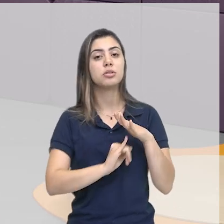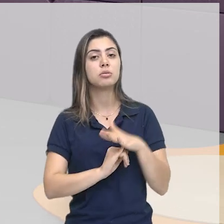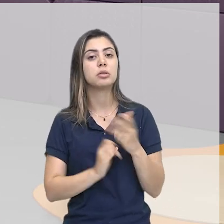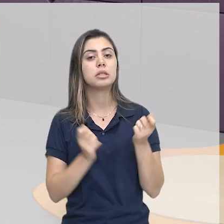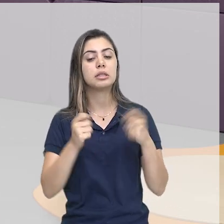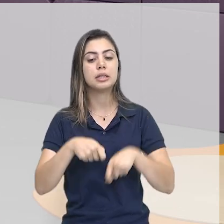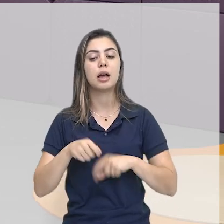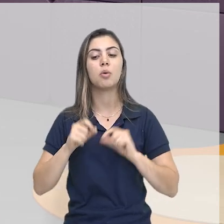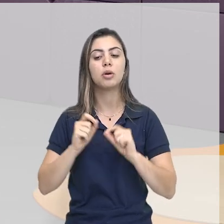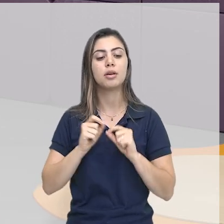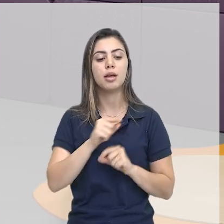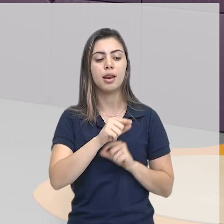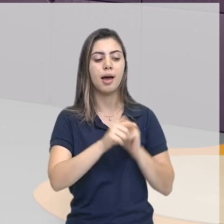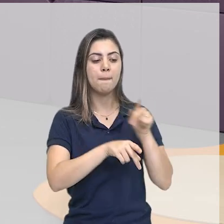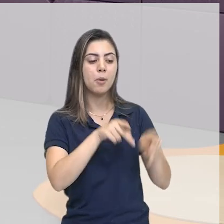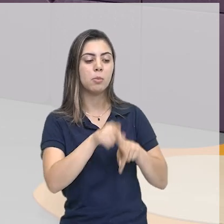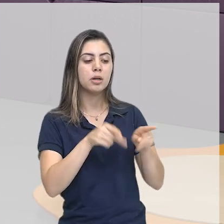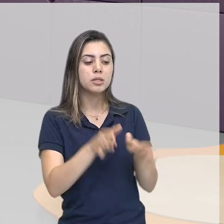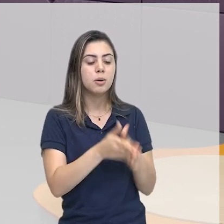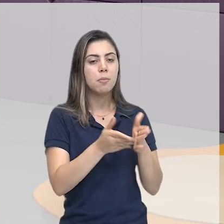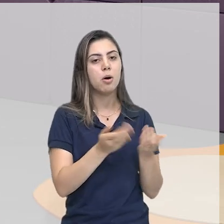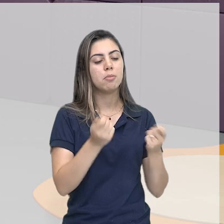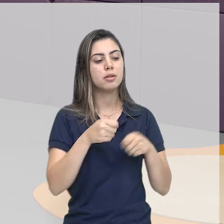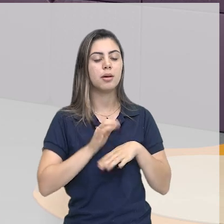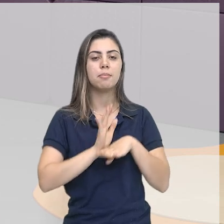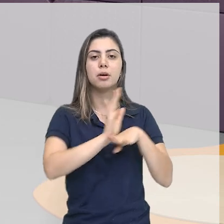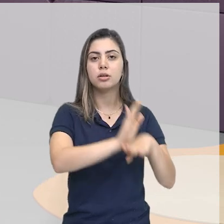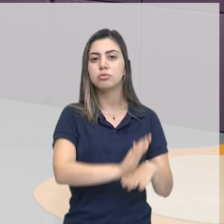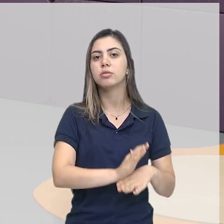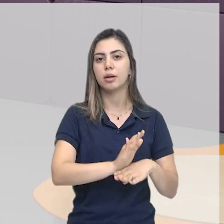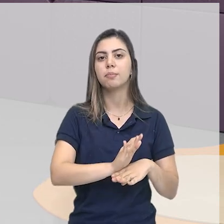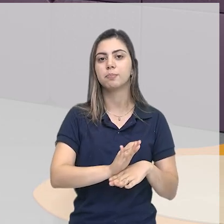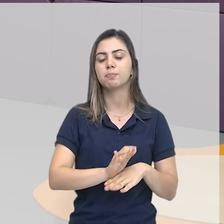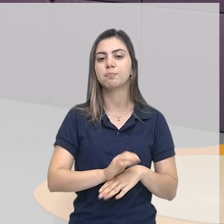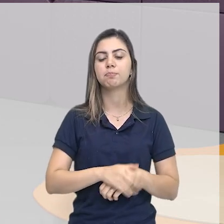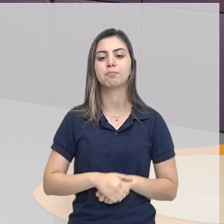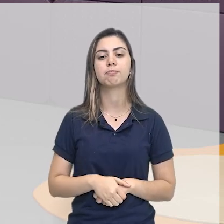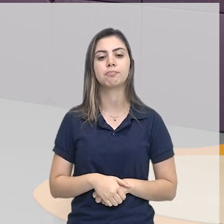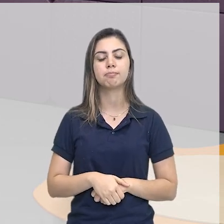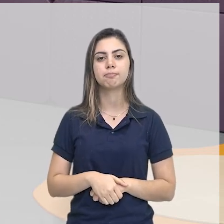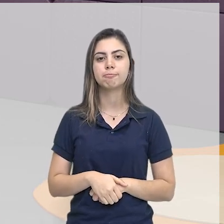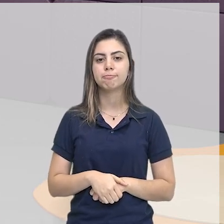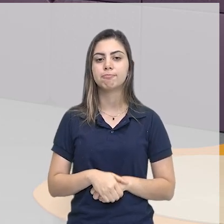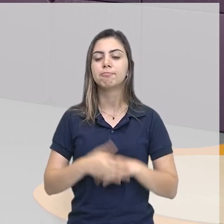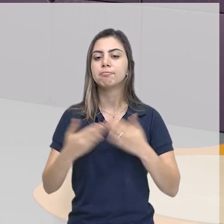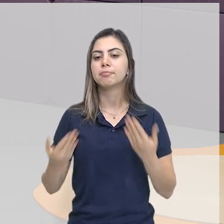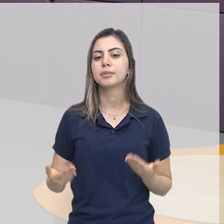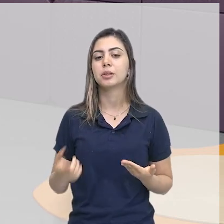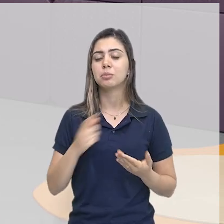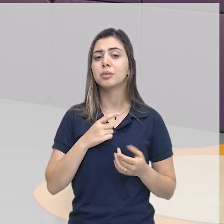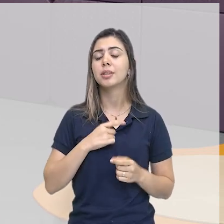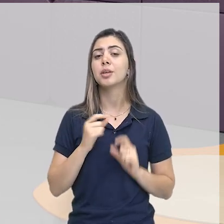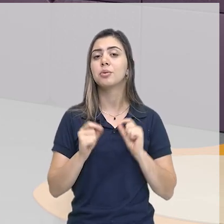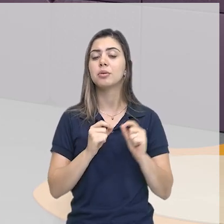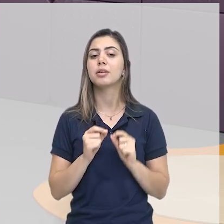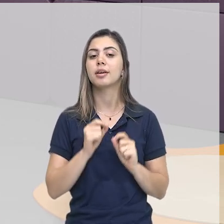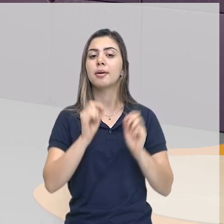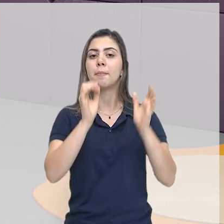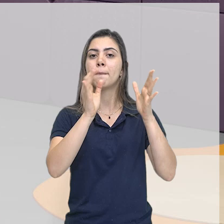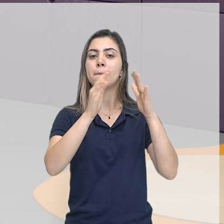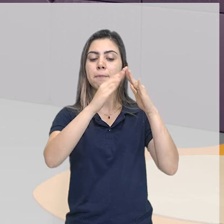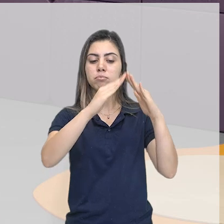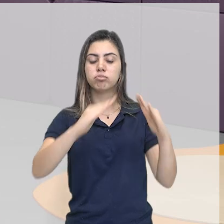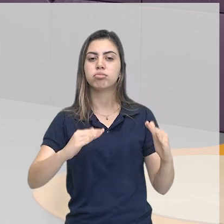que dava acolhida aos servos, né, e que apresentava essa divisão que vinha desde